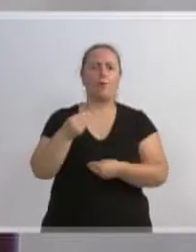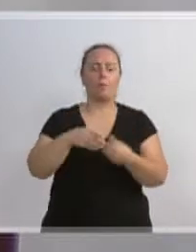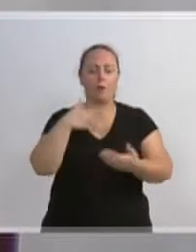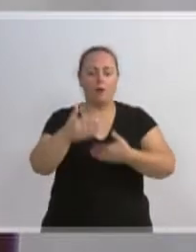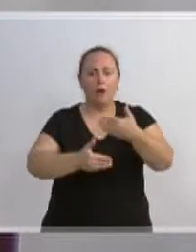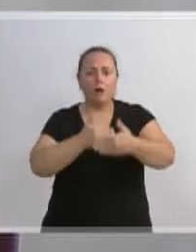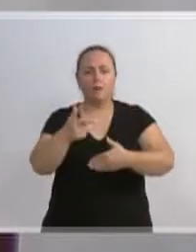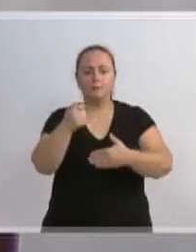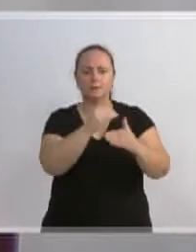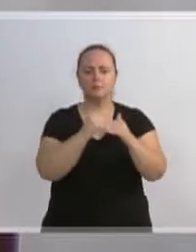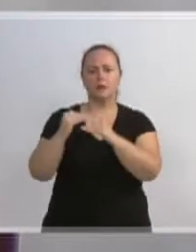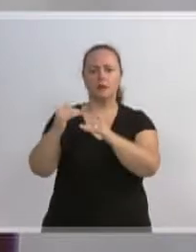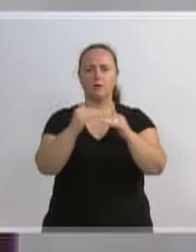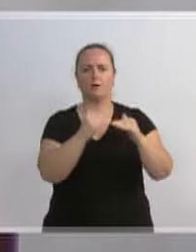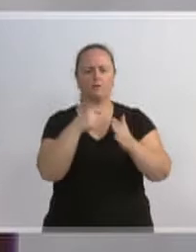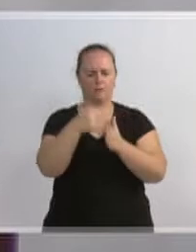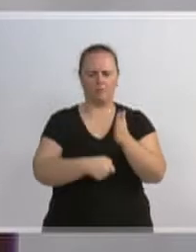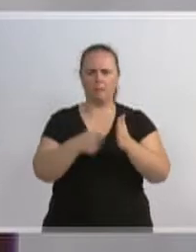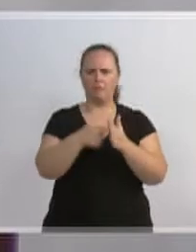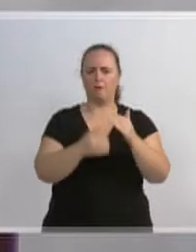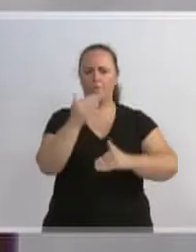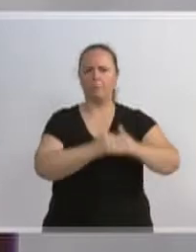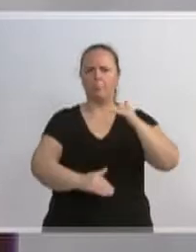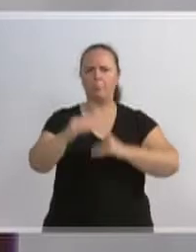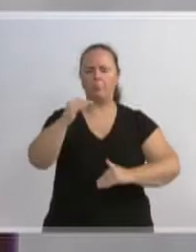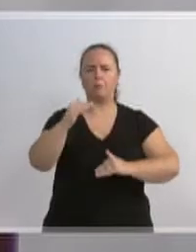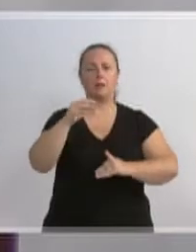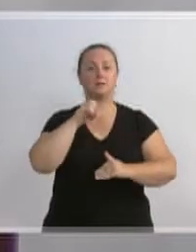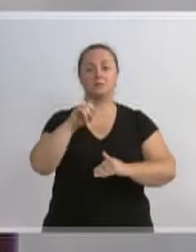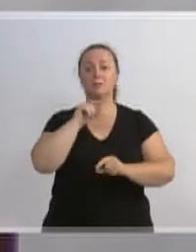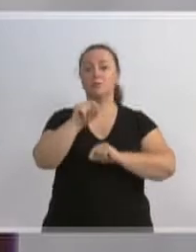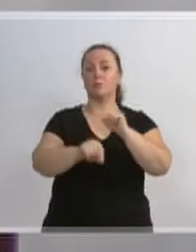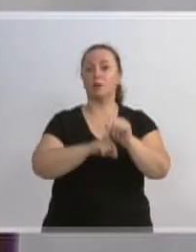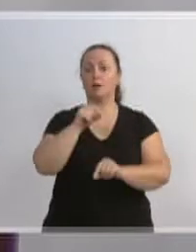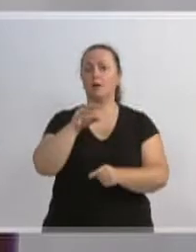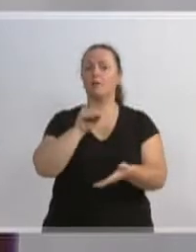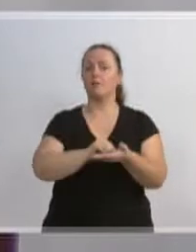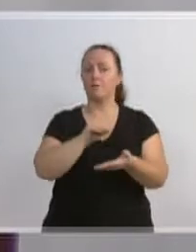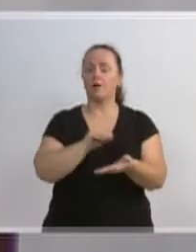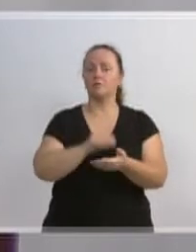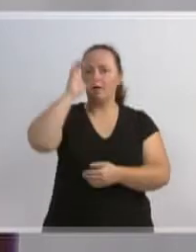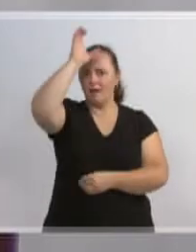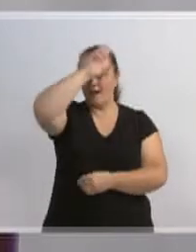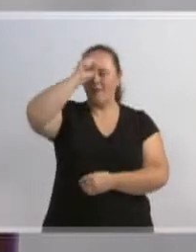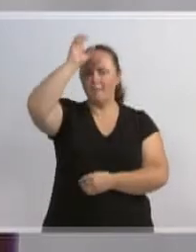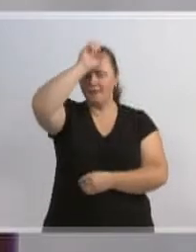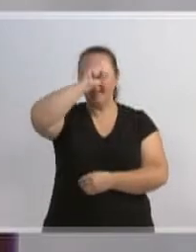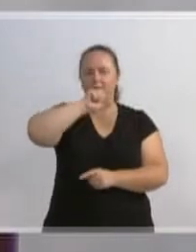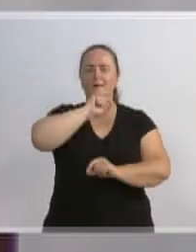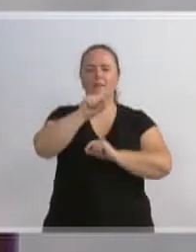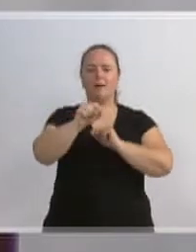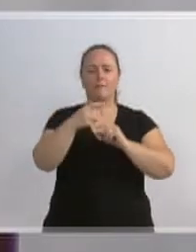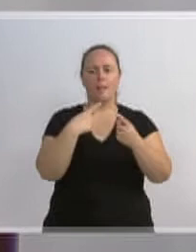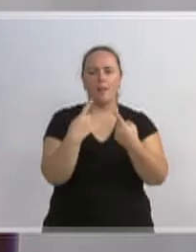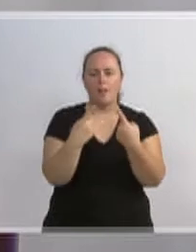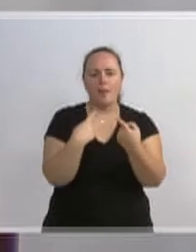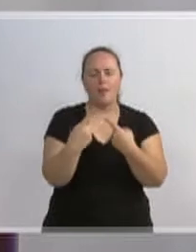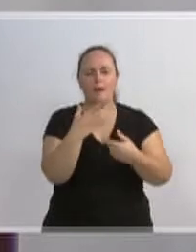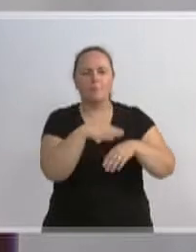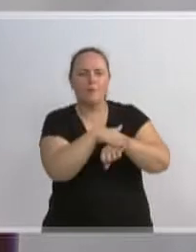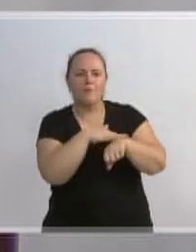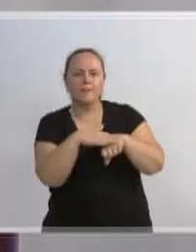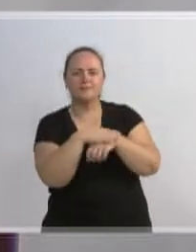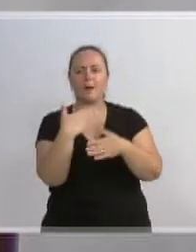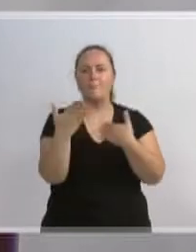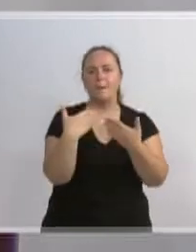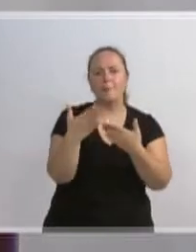combate às desigualdades sociais que nós precisamos enfrentar se nós não soubermos dialogar de forma inteligente com o desenvolvimento econômico. Então, acho que a gente tem que ter muito